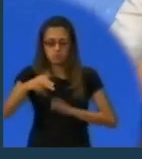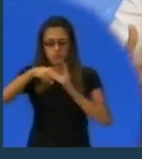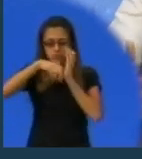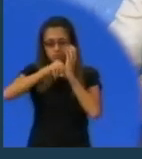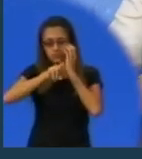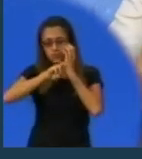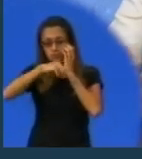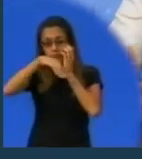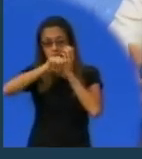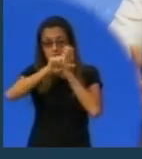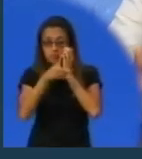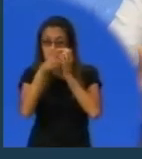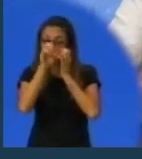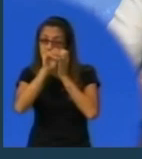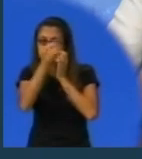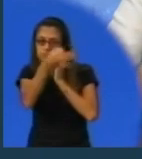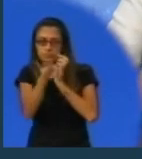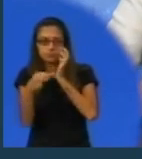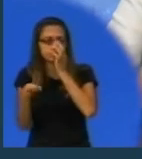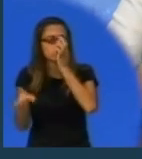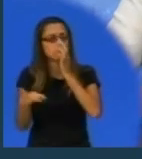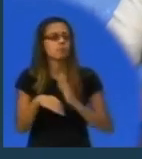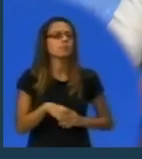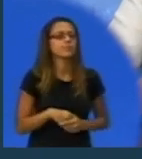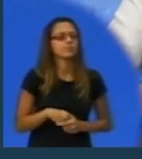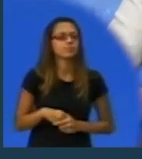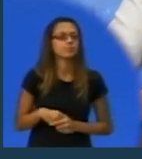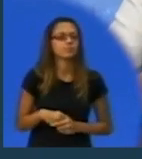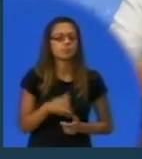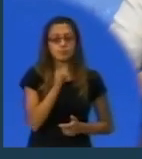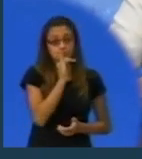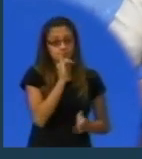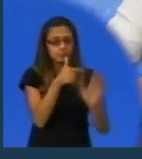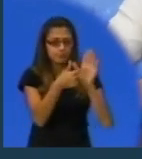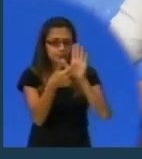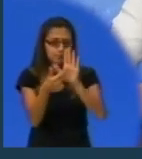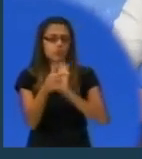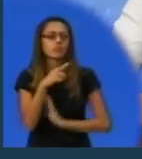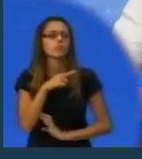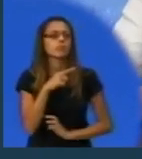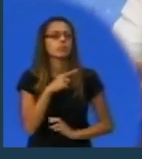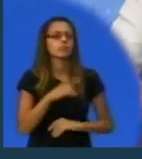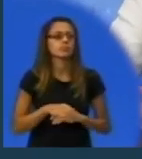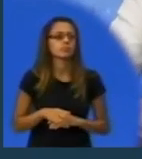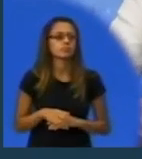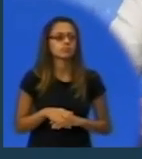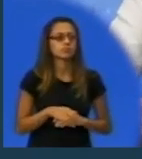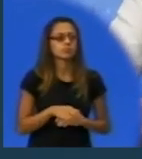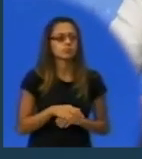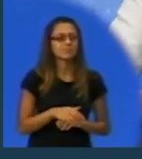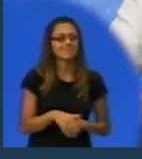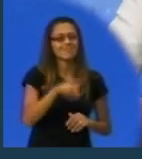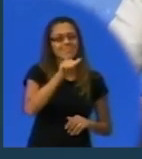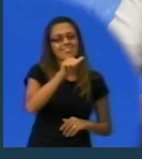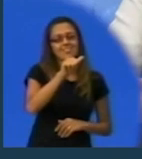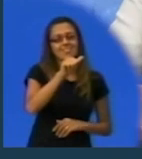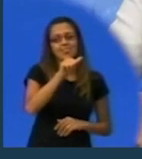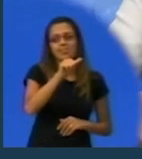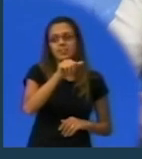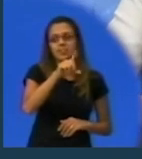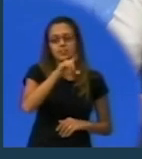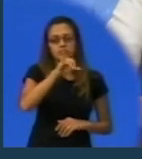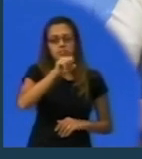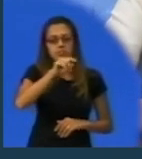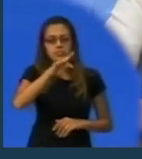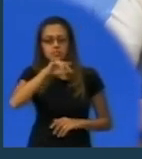não naqueles seus dados. Então, nesse exemplo aqui, nós temos uma distribuição assimétrica. Por quê? Porque nós